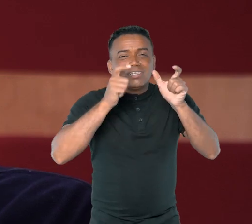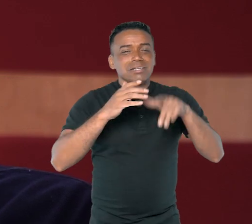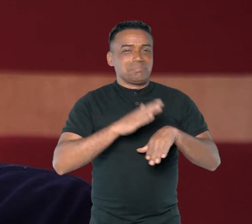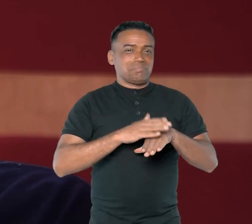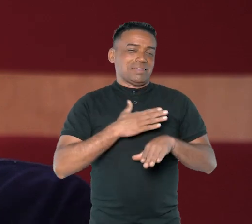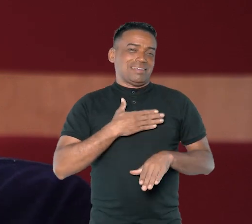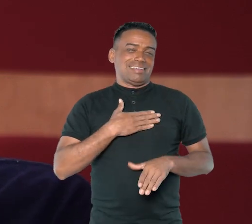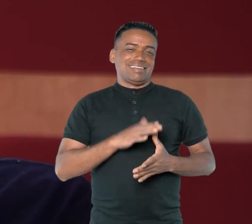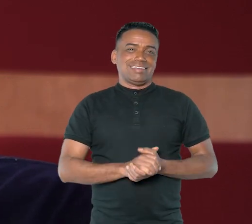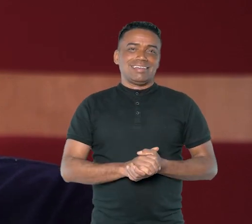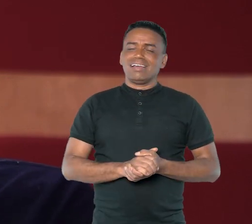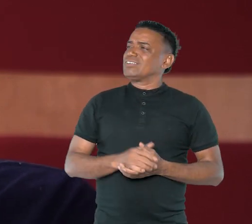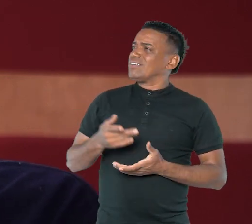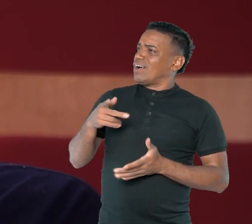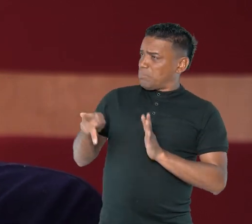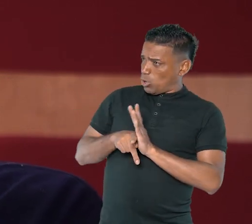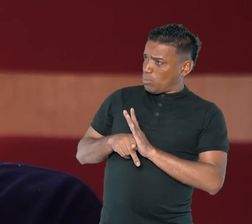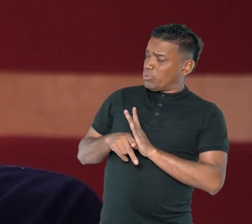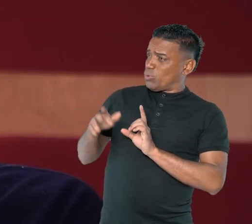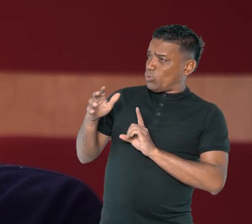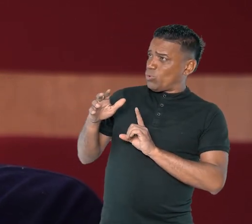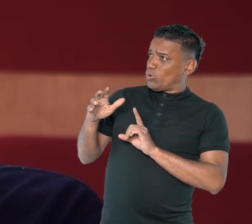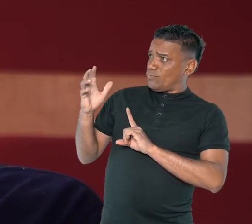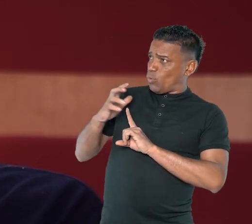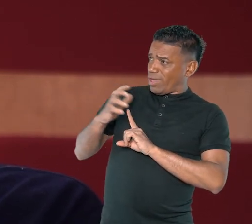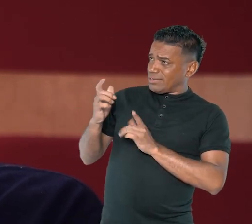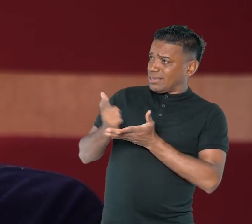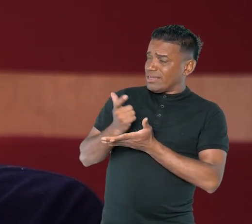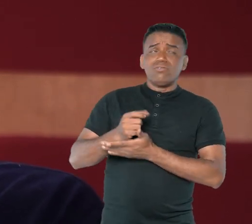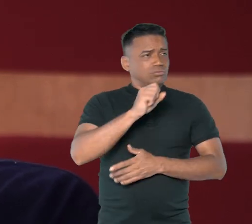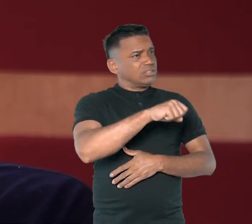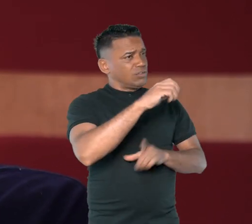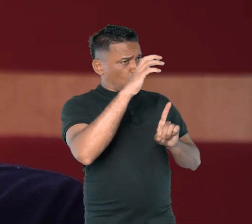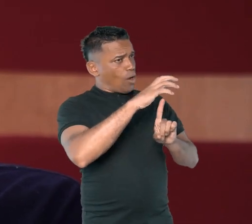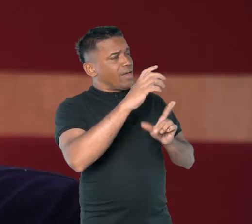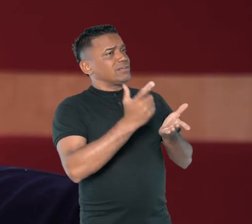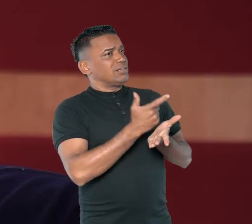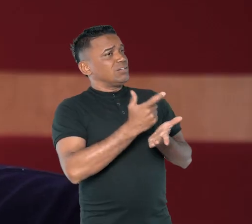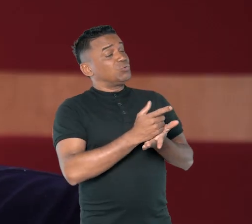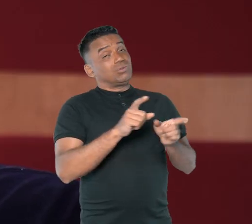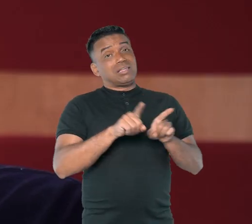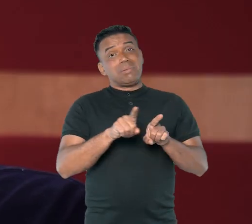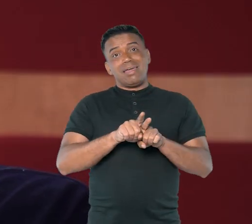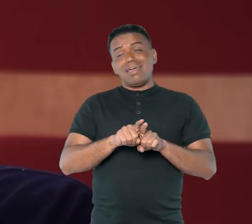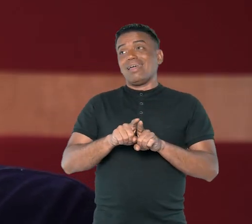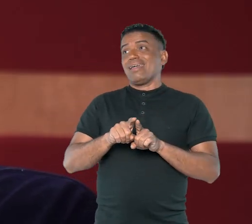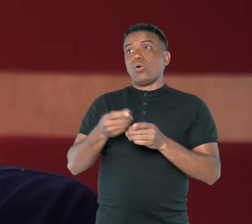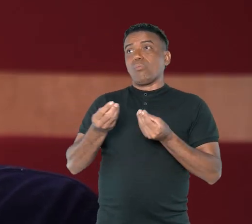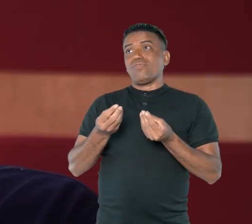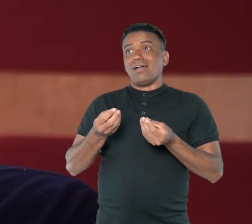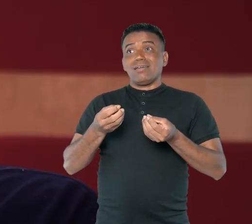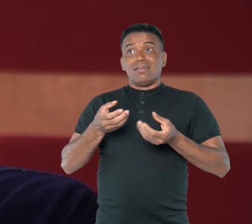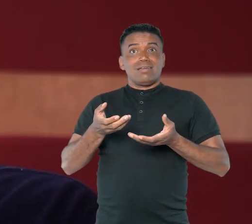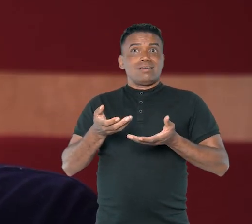curiosidade. Você diz a partir do livro? A partir do livro e a partir também do efeito que esse livro vai causar nas pessoas